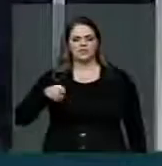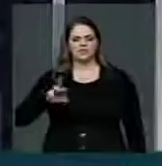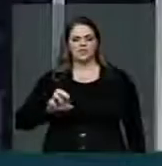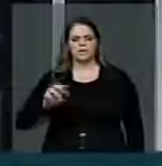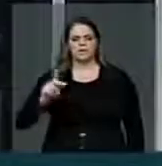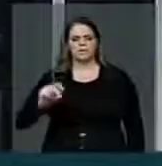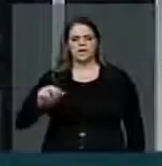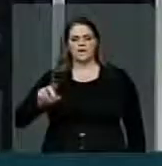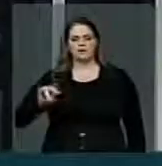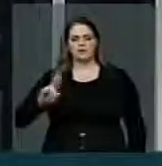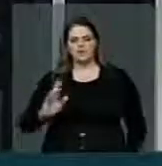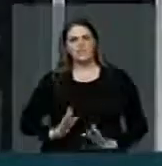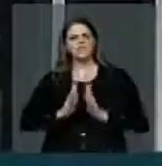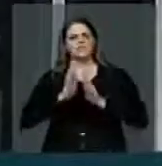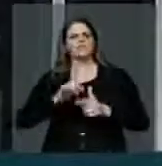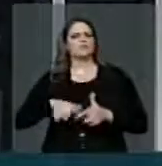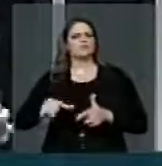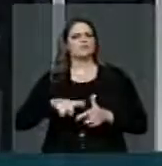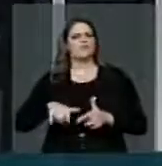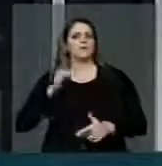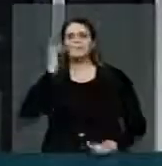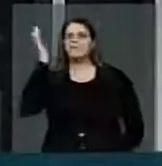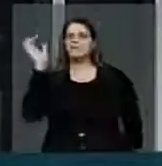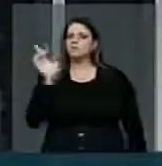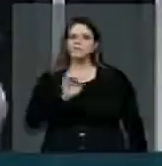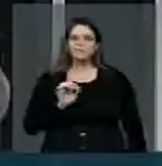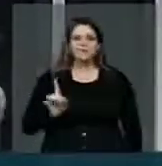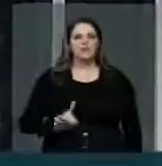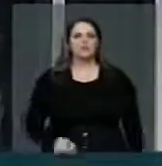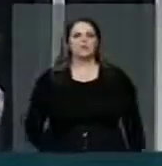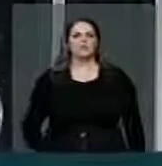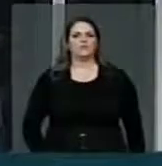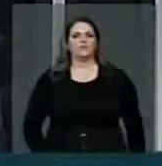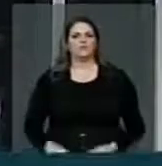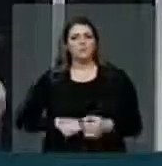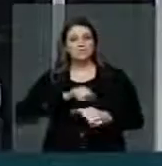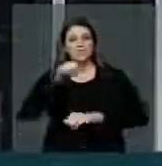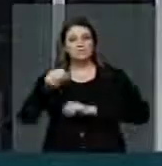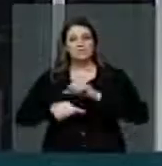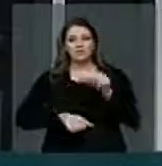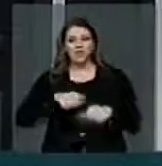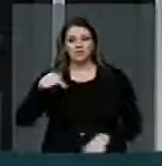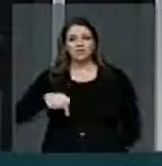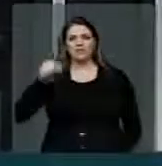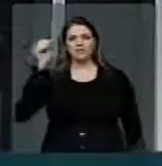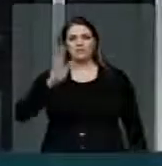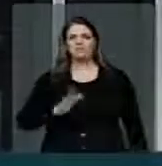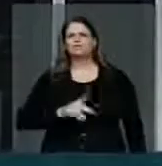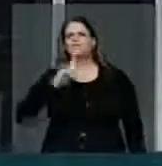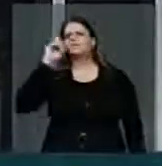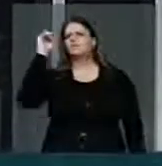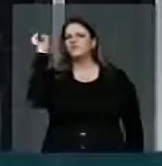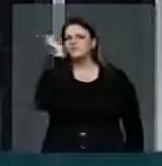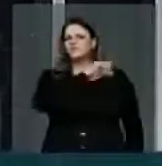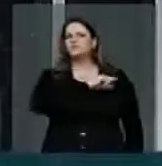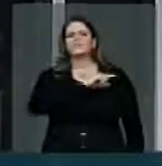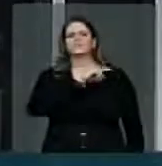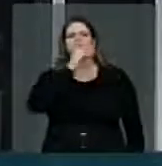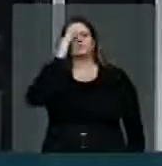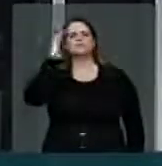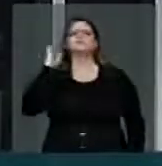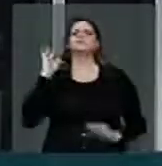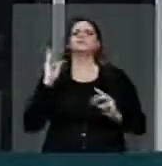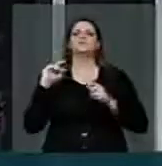fazer esse enfrentamento, que não é fácil. Mudar no Brasil é muito difícil. Mudar os paradigmas e